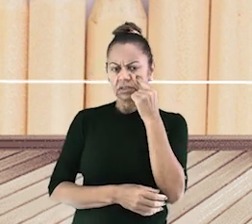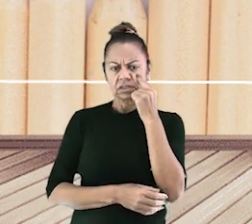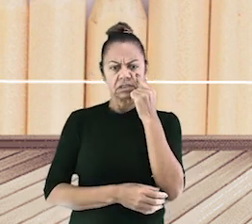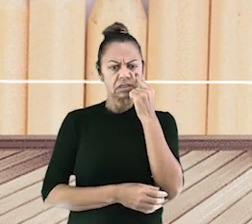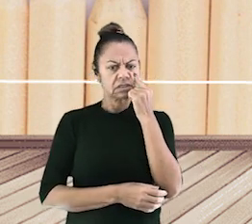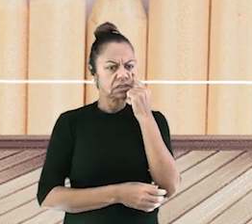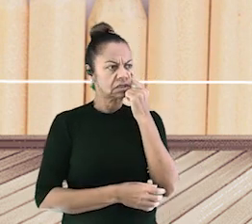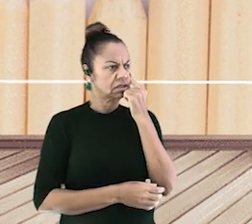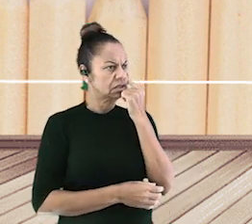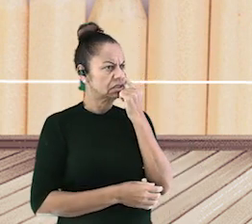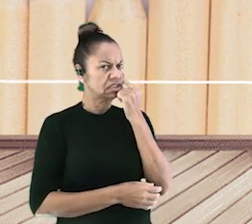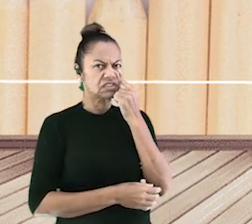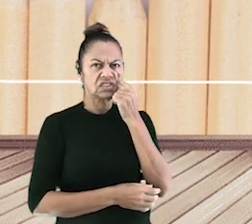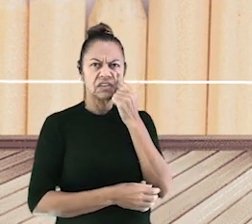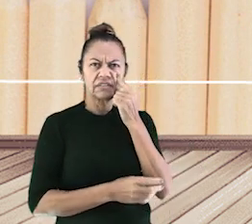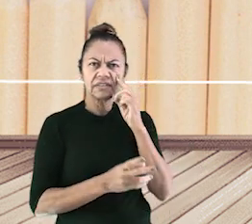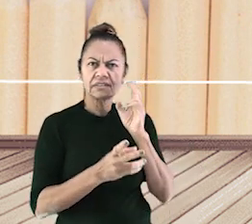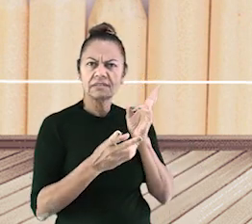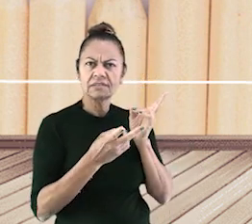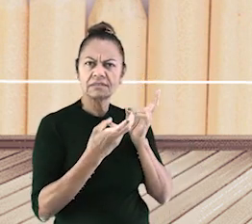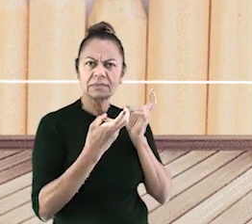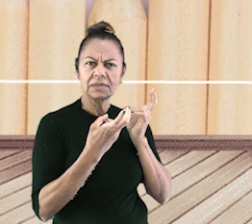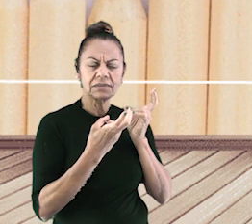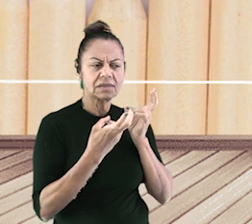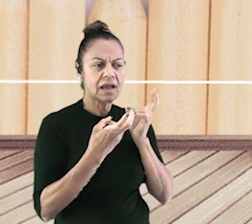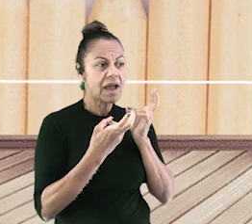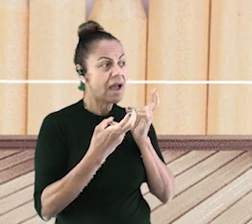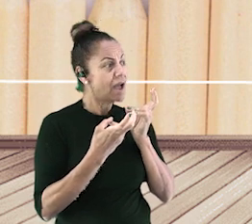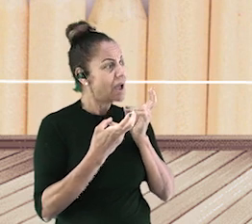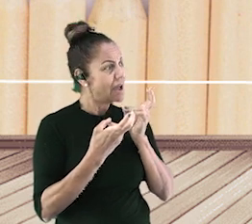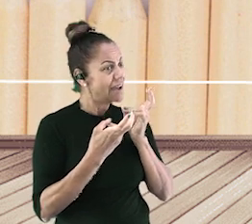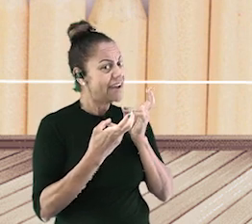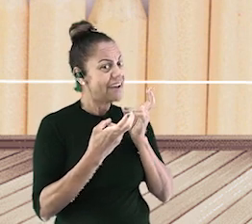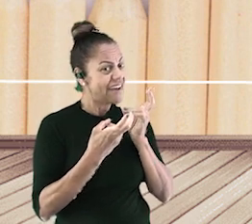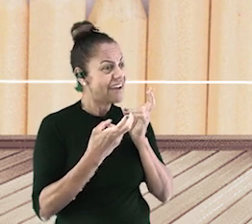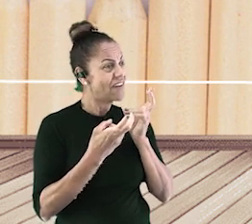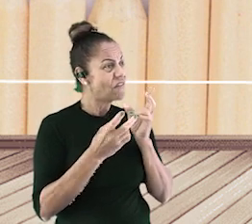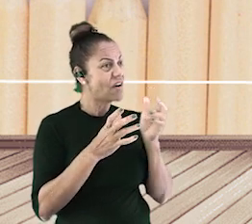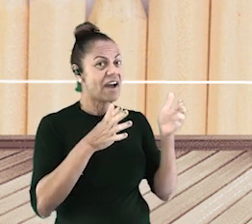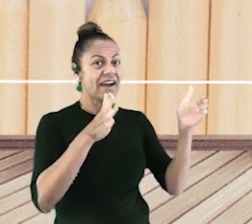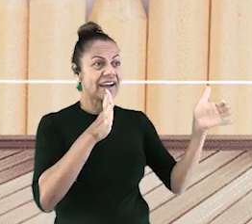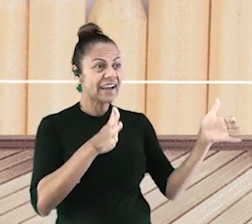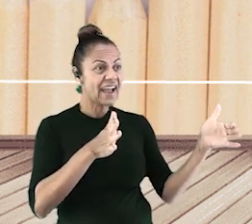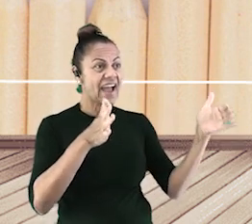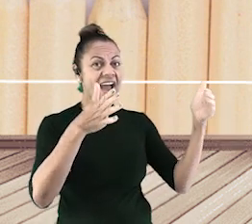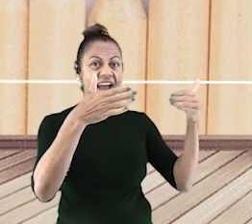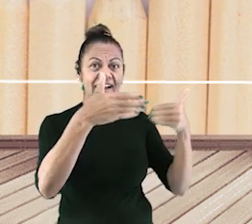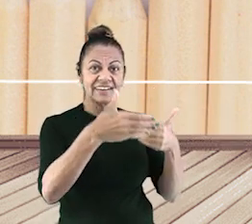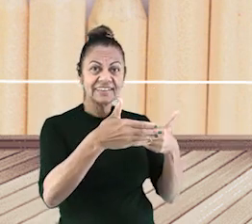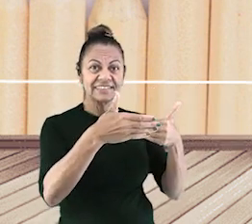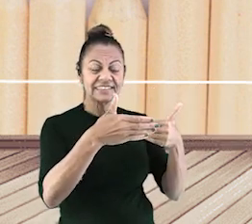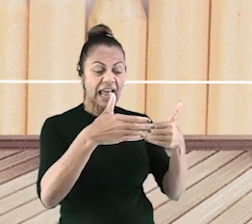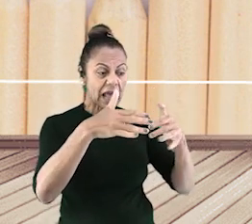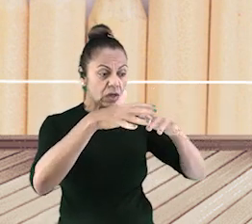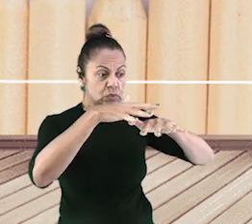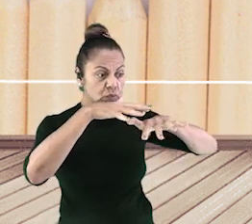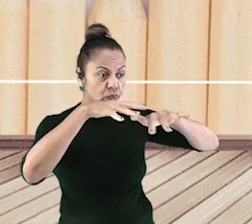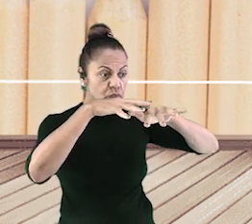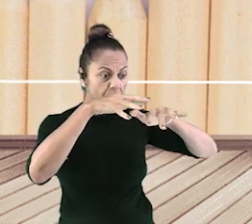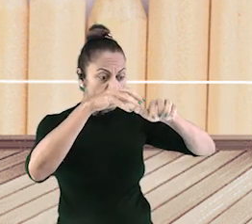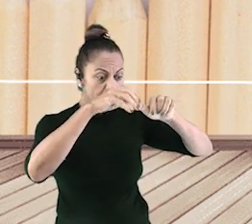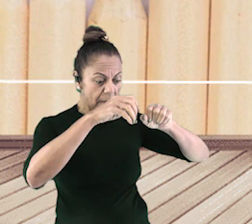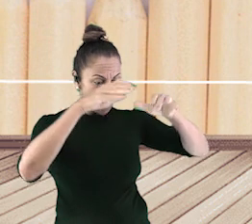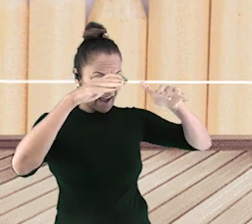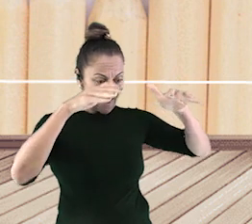Gente, vocês estão vendo aquilo ali? Olha lá! É uma caixa mágica e dentro dela